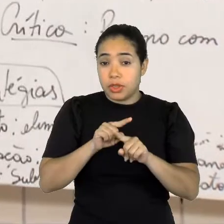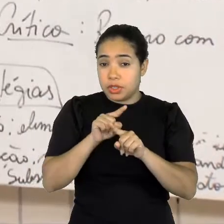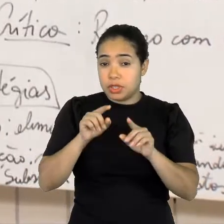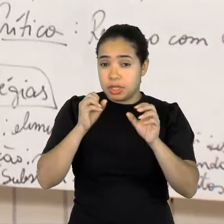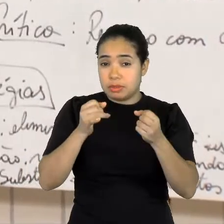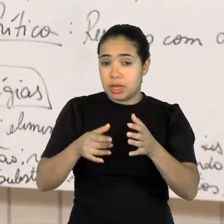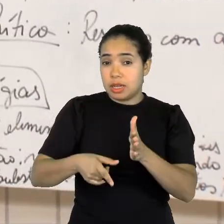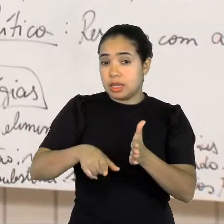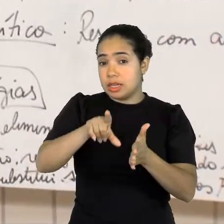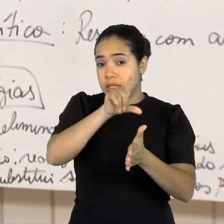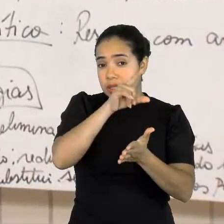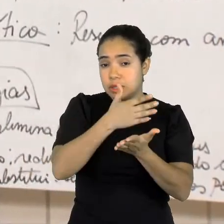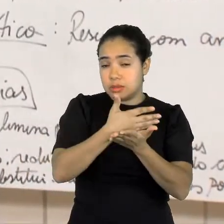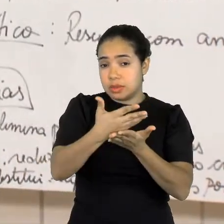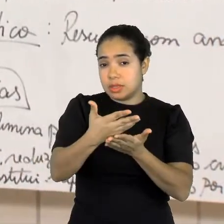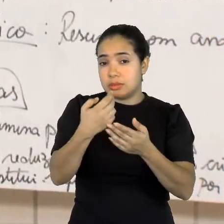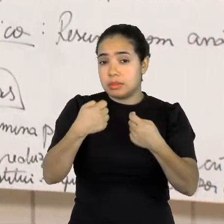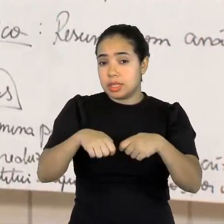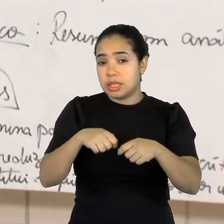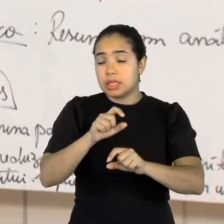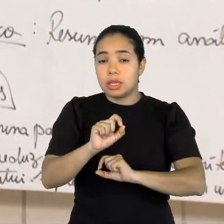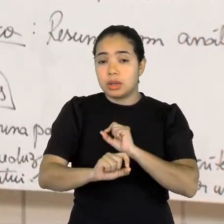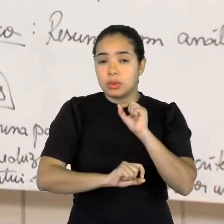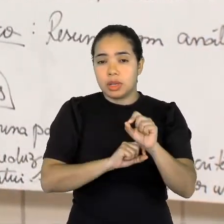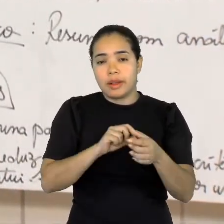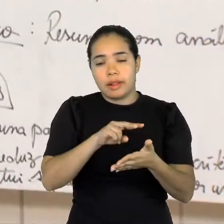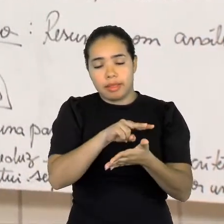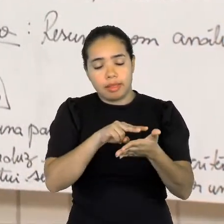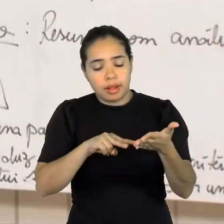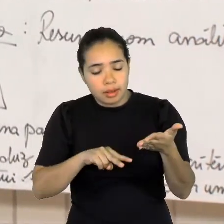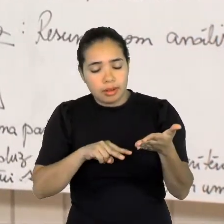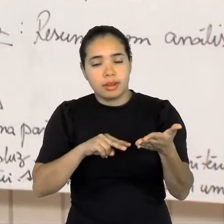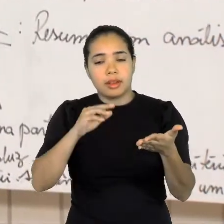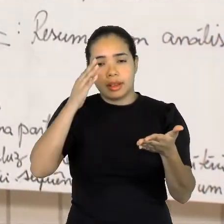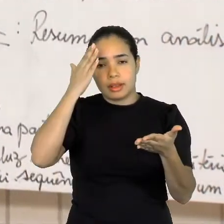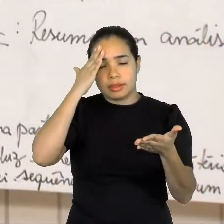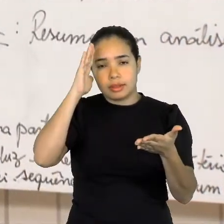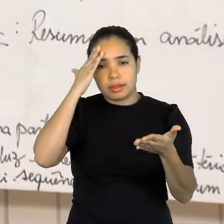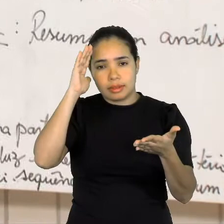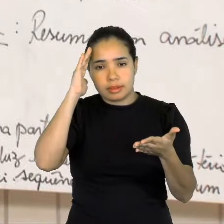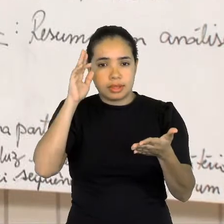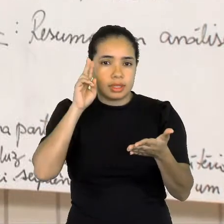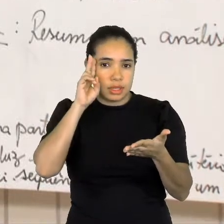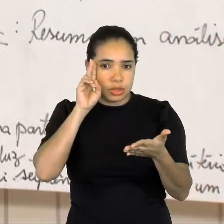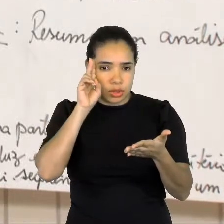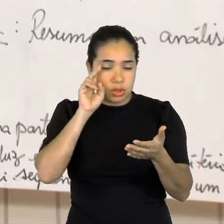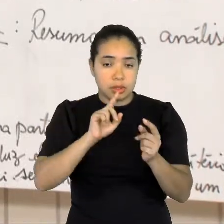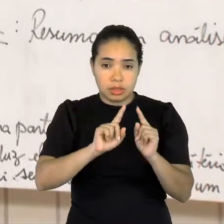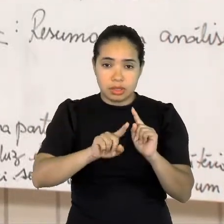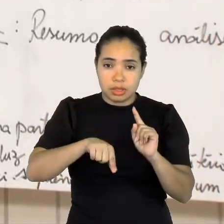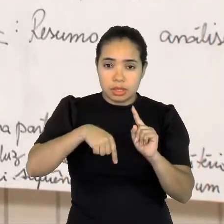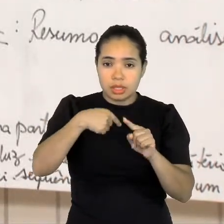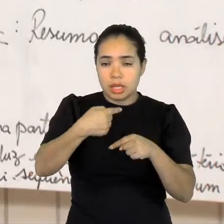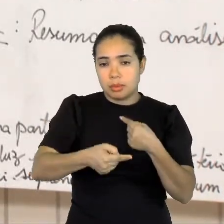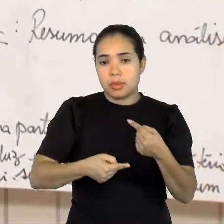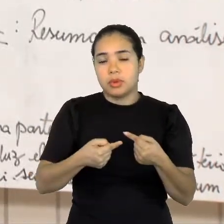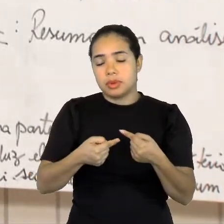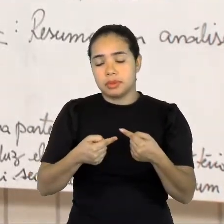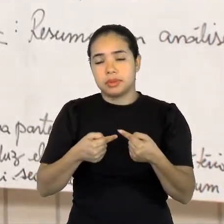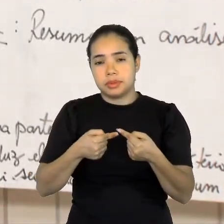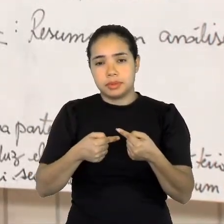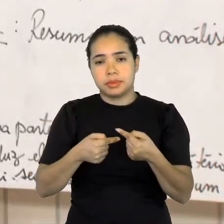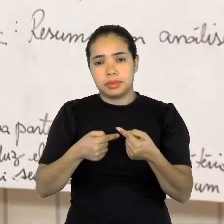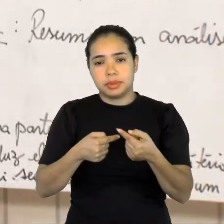começar o meu resumo, eu vou precisar o quê? Ler, conhecer a história, tá? Para depois eu publicar o